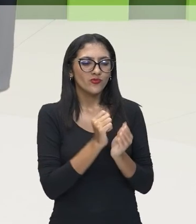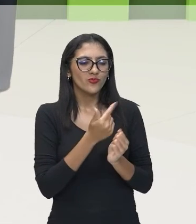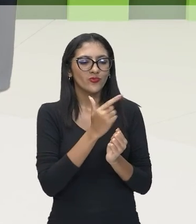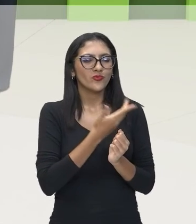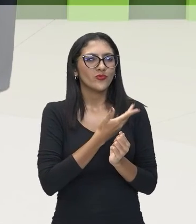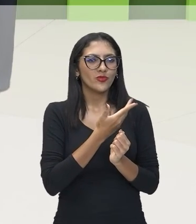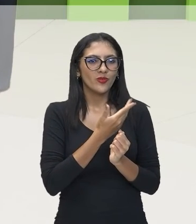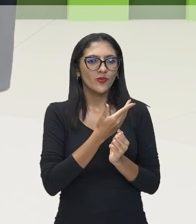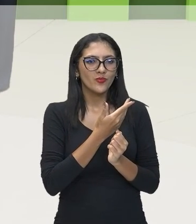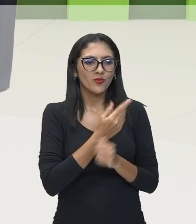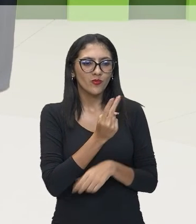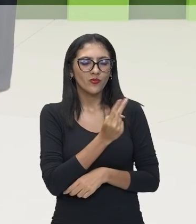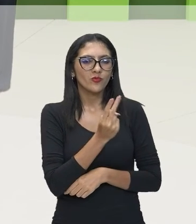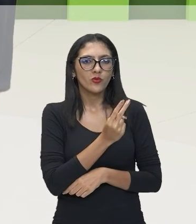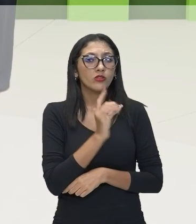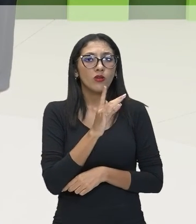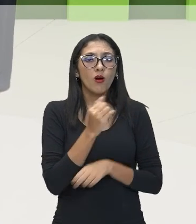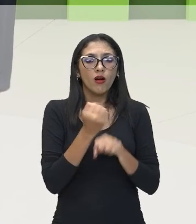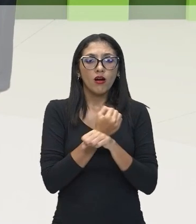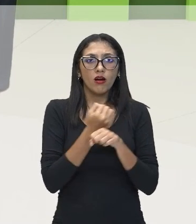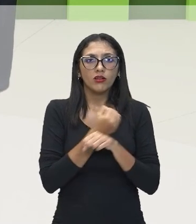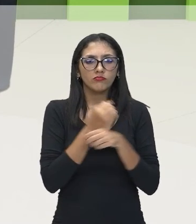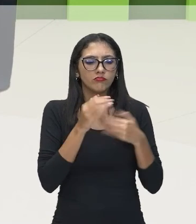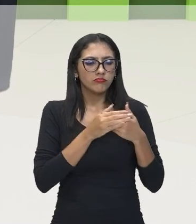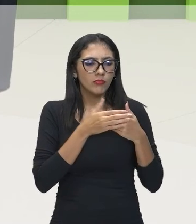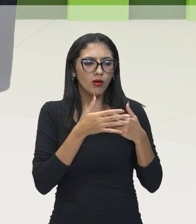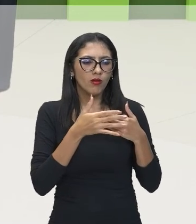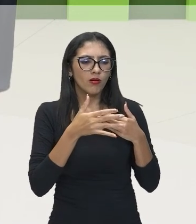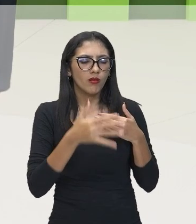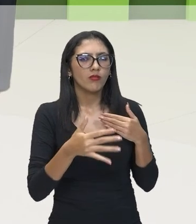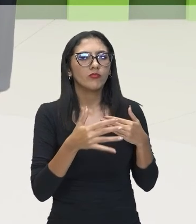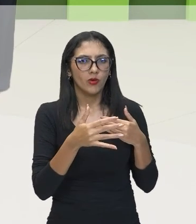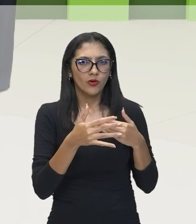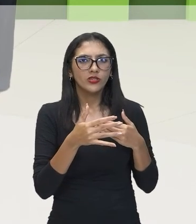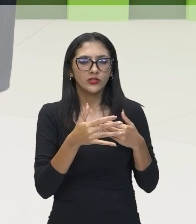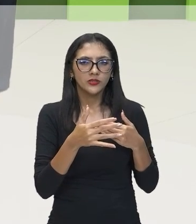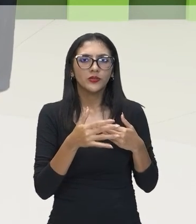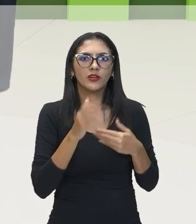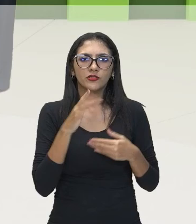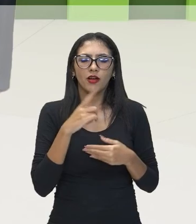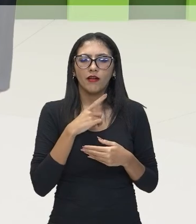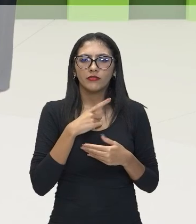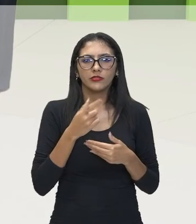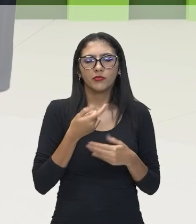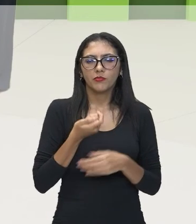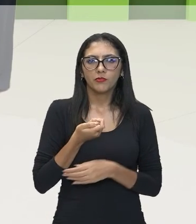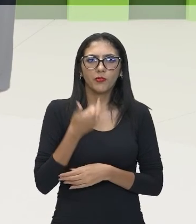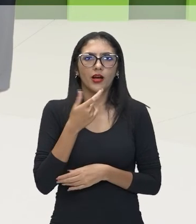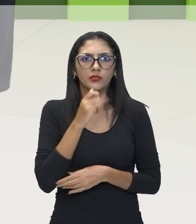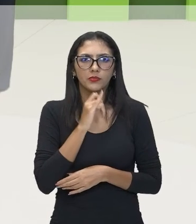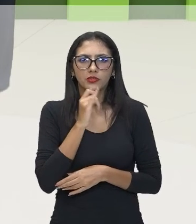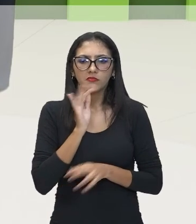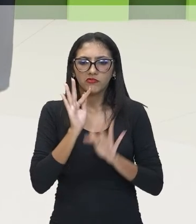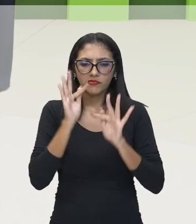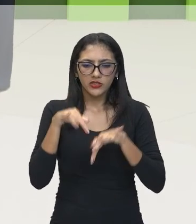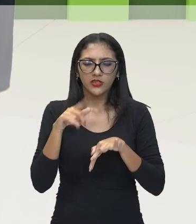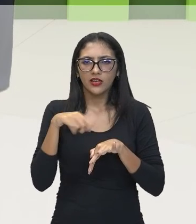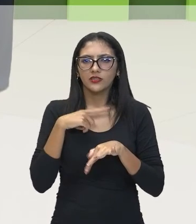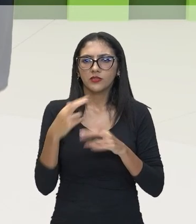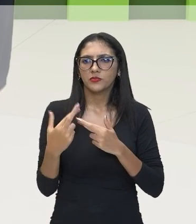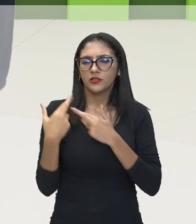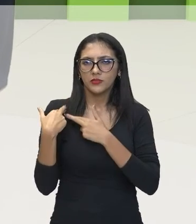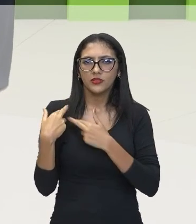reconhecidos apenas anos depois, né, que essa patente já tinha até expirado, por isso que eles acabaram não recebendo